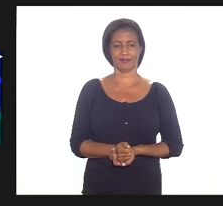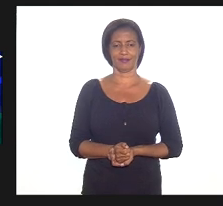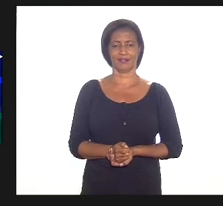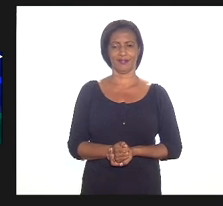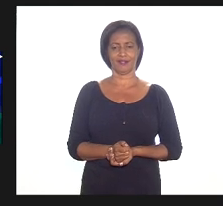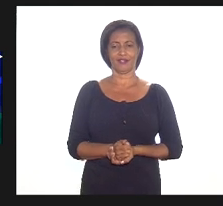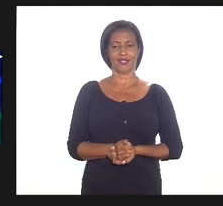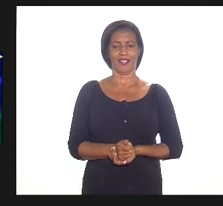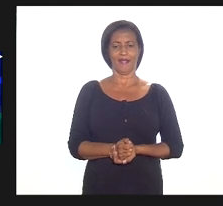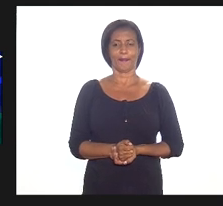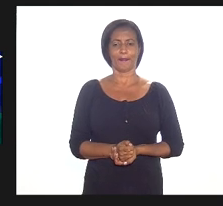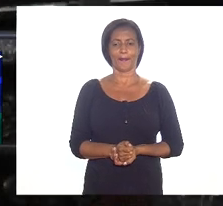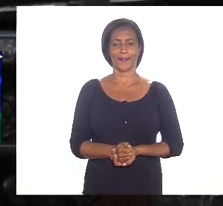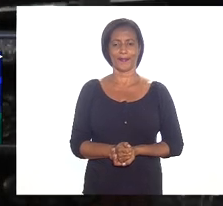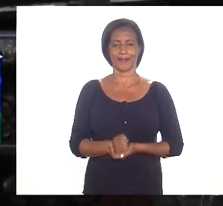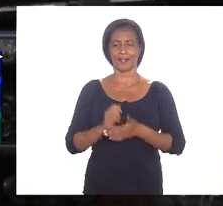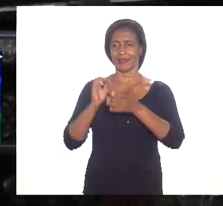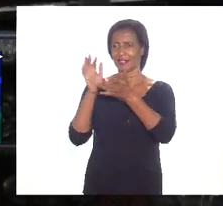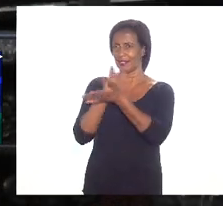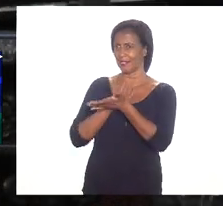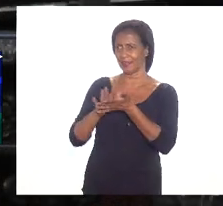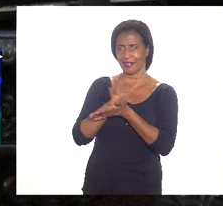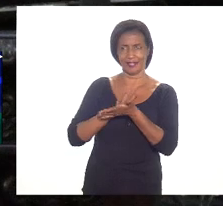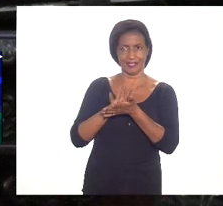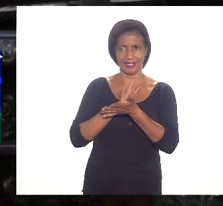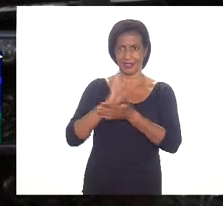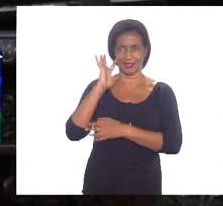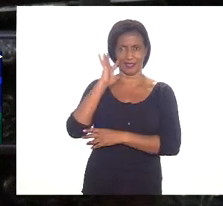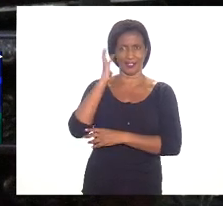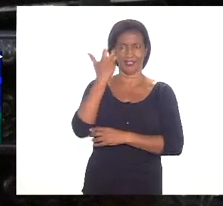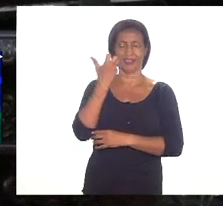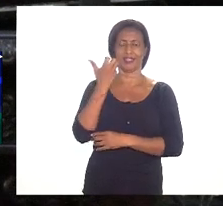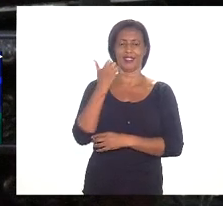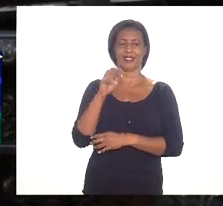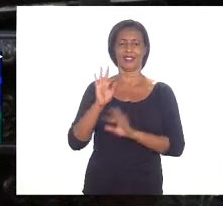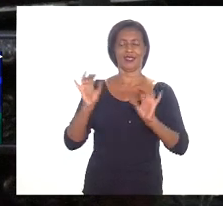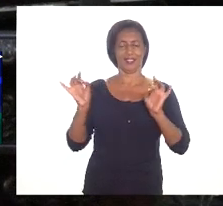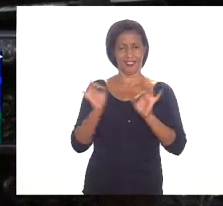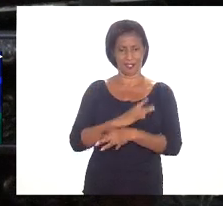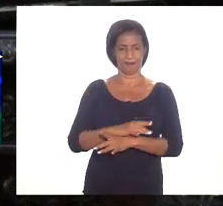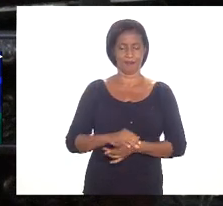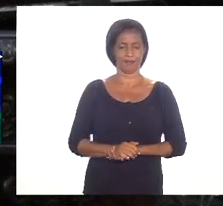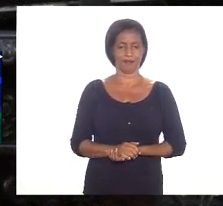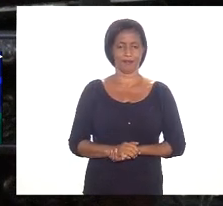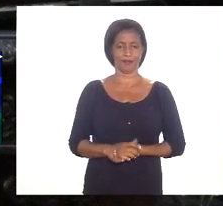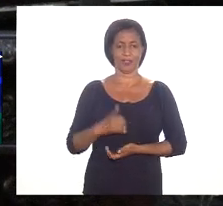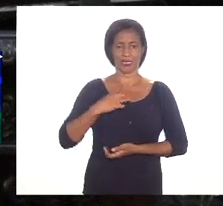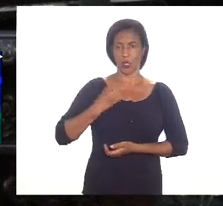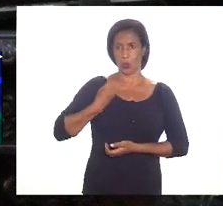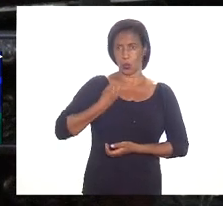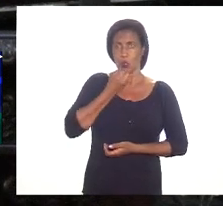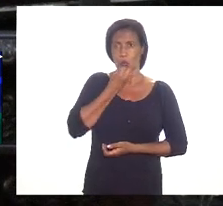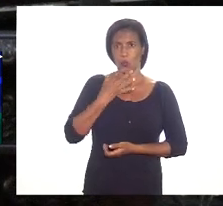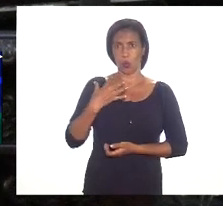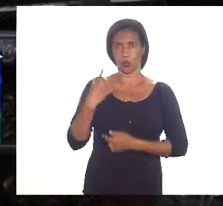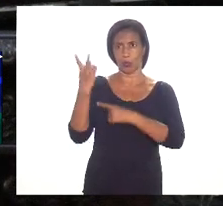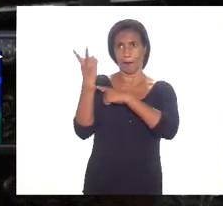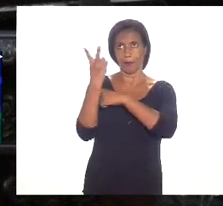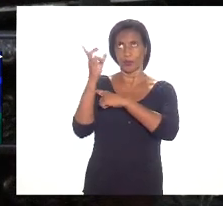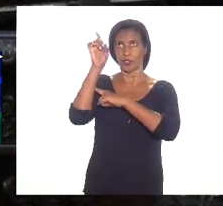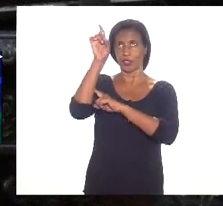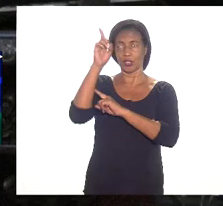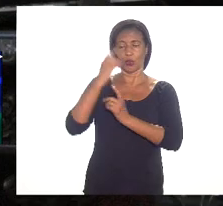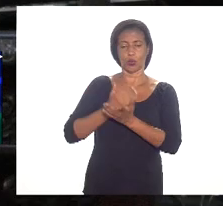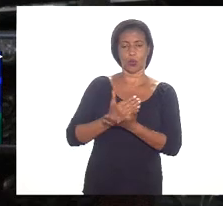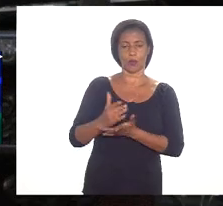Obrigado Samuel nada mais a tratar na segunda sessão extraordinária ele tá encerrado havendo número legal sobre a proteção de